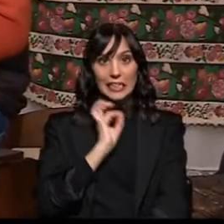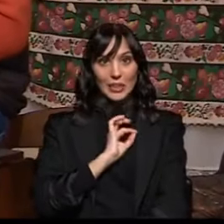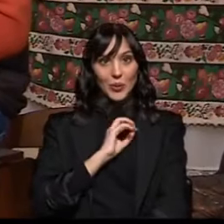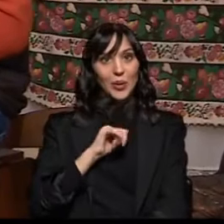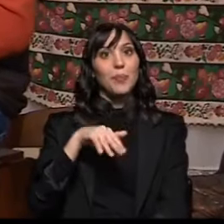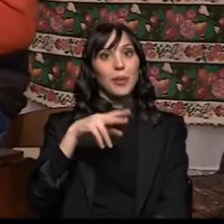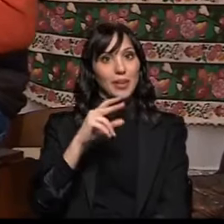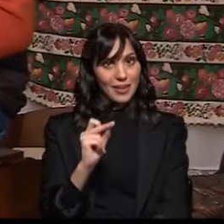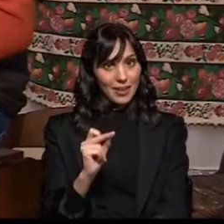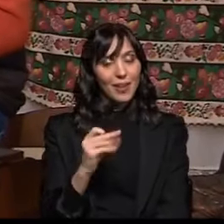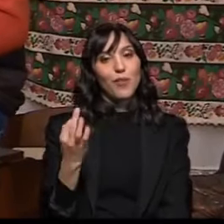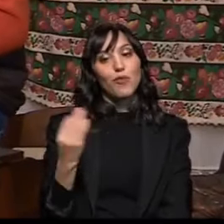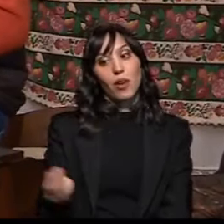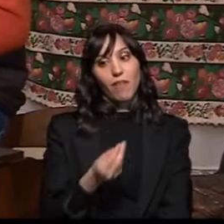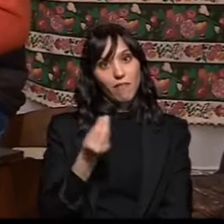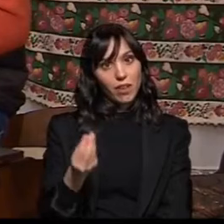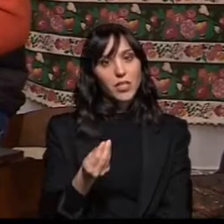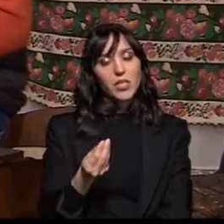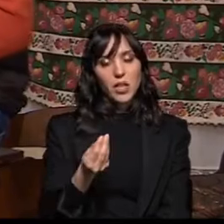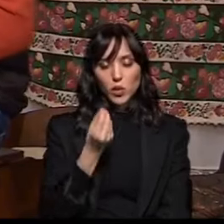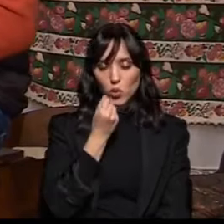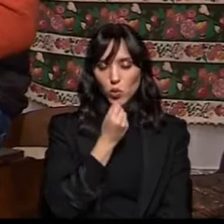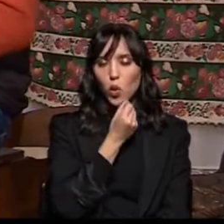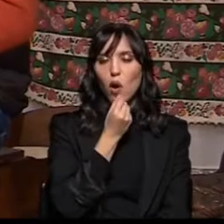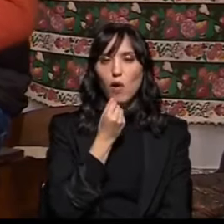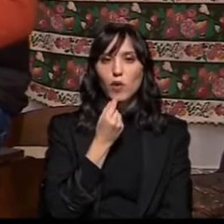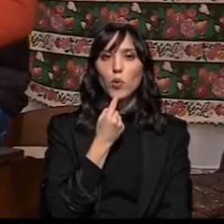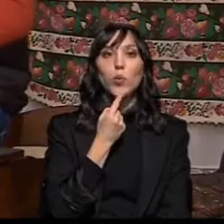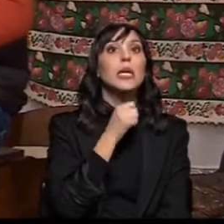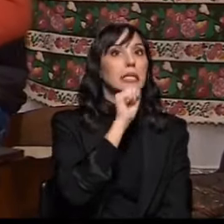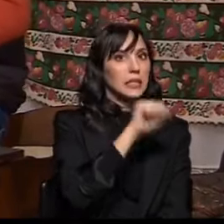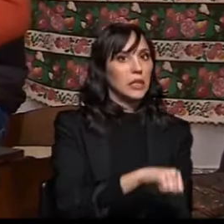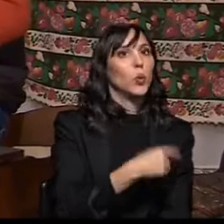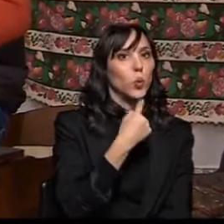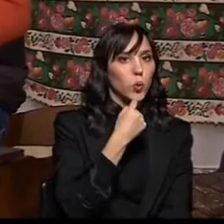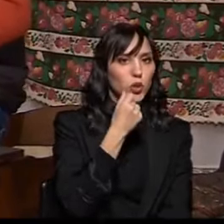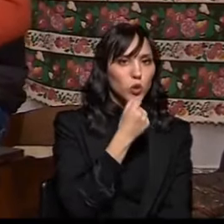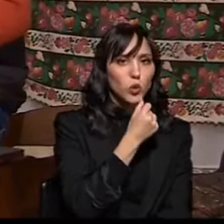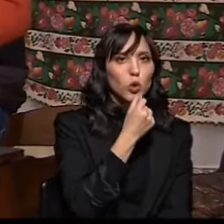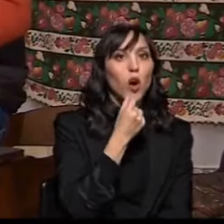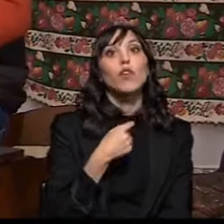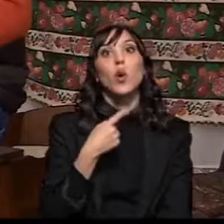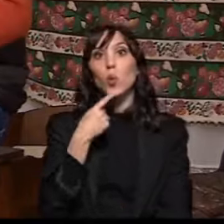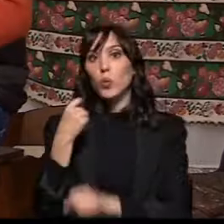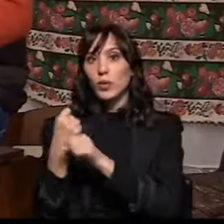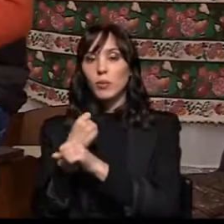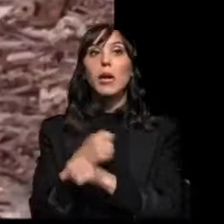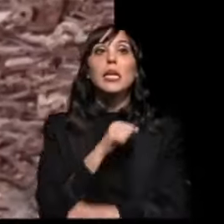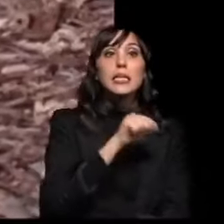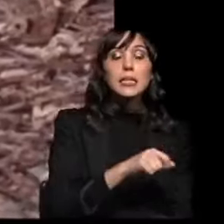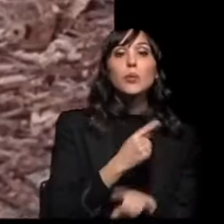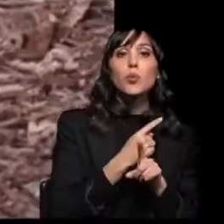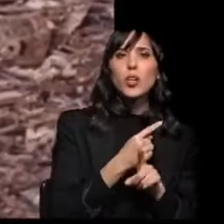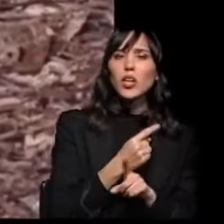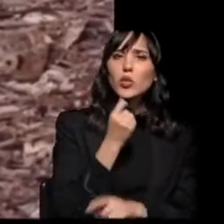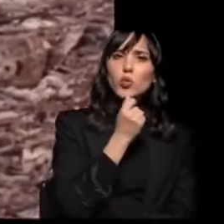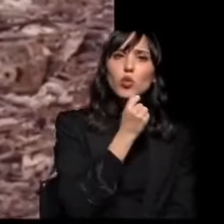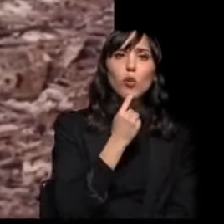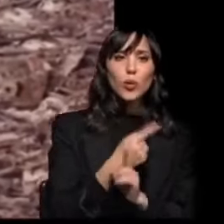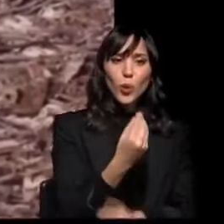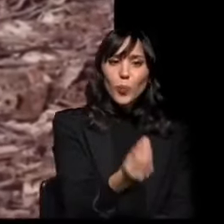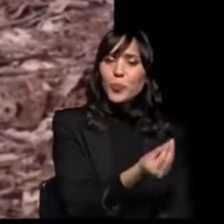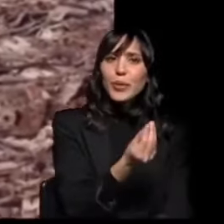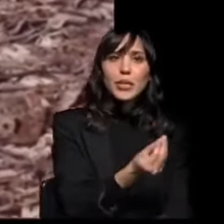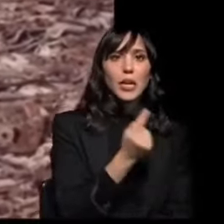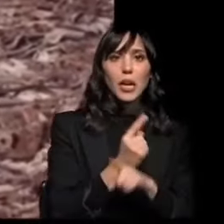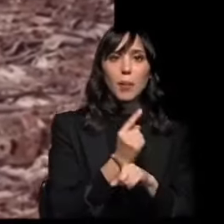infância dura, apesar de tudo. Sim, não é? Muito dura. Muito trabalho. Porque muito pequenina, eu comecei a ir